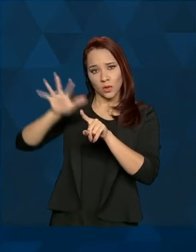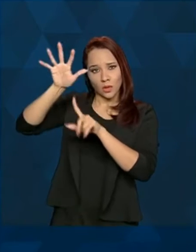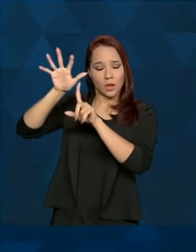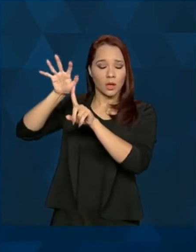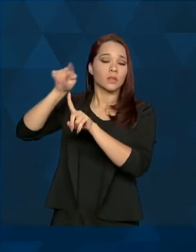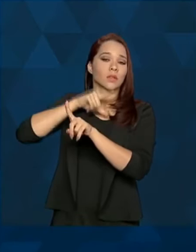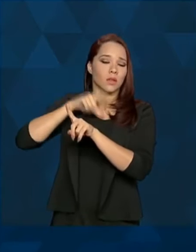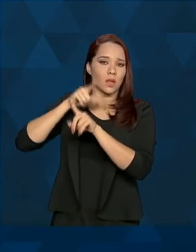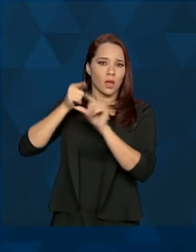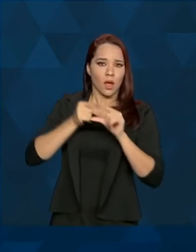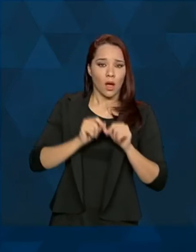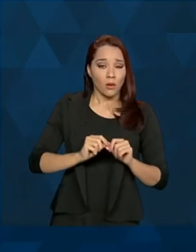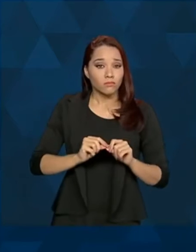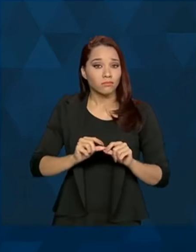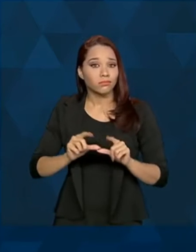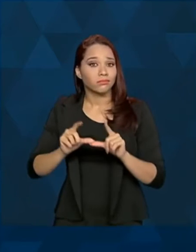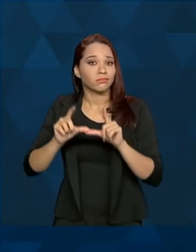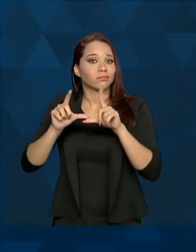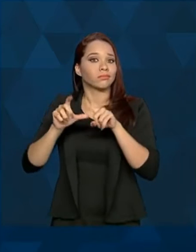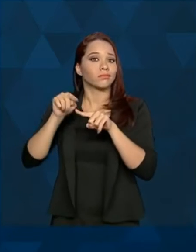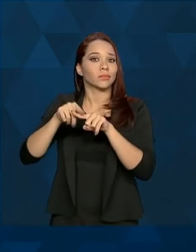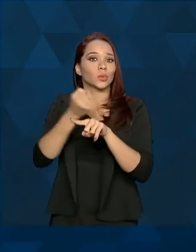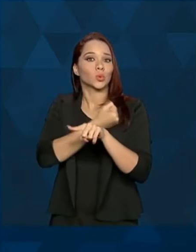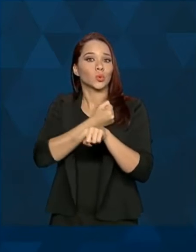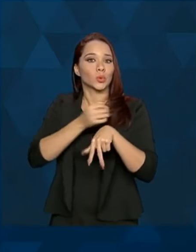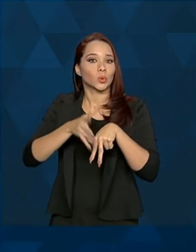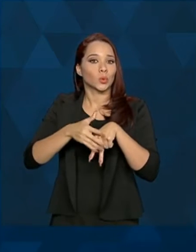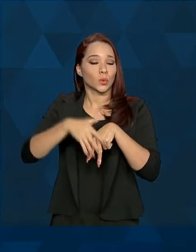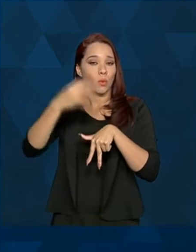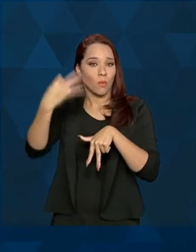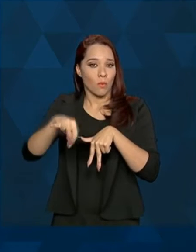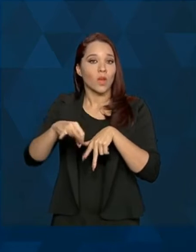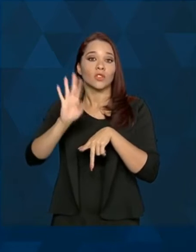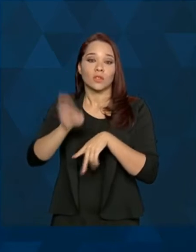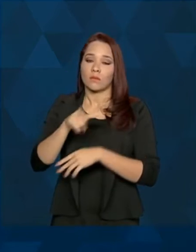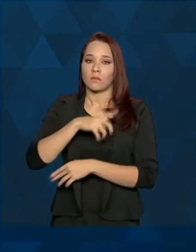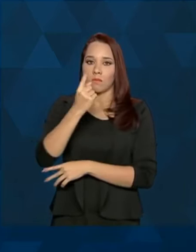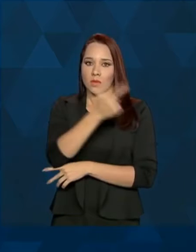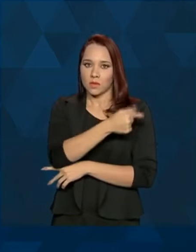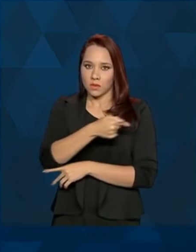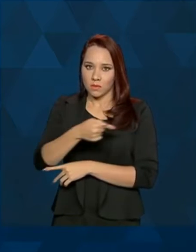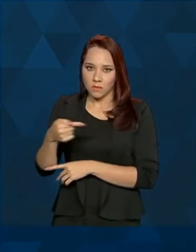tem um aumento muito significativo do número de casos, e já faz uma semana que tende a mostrar uma